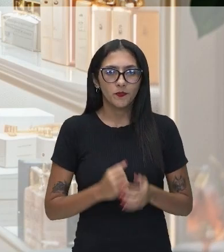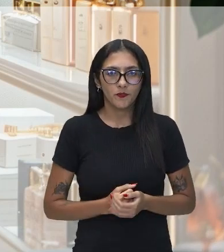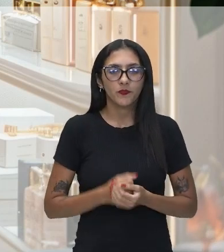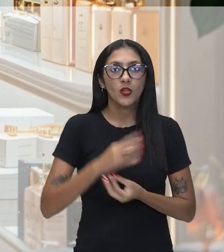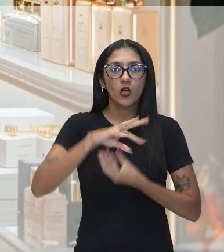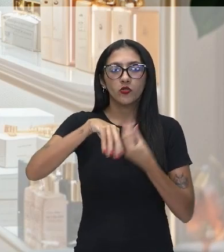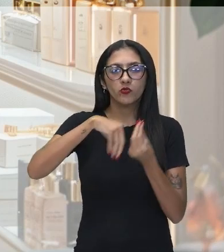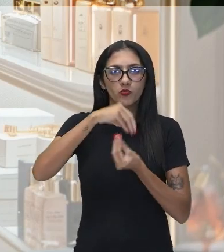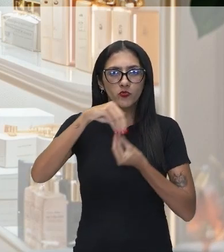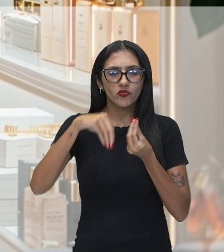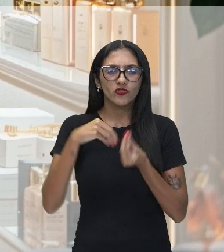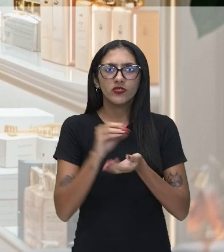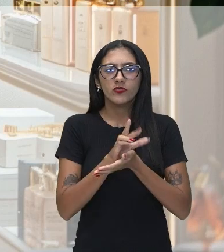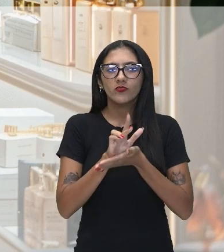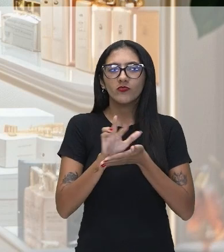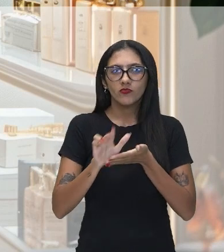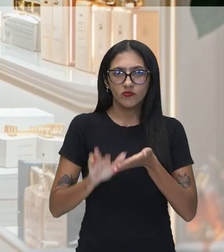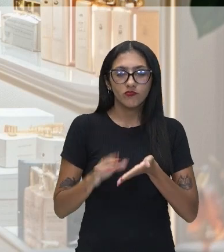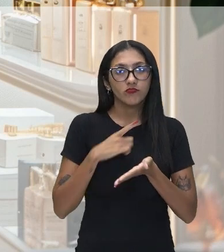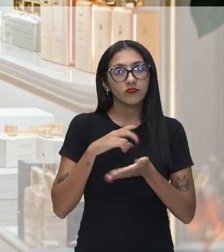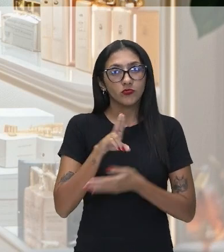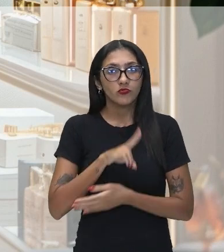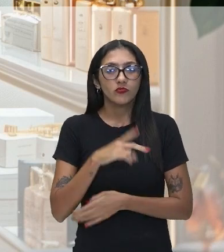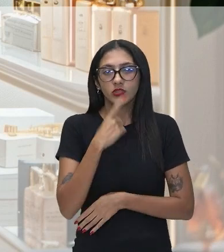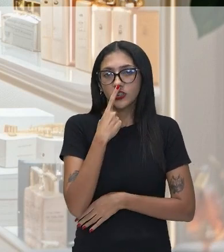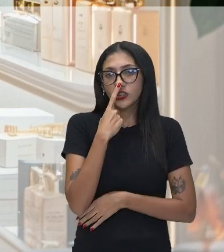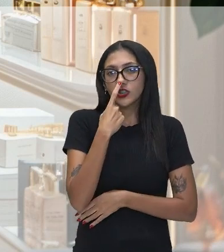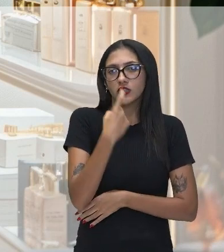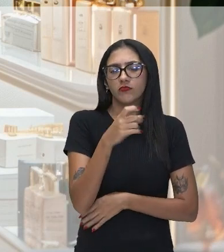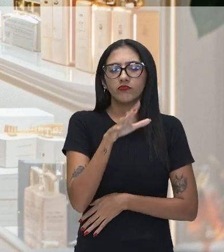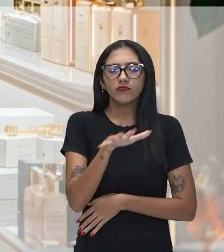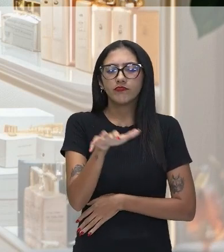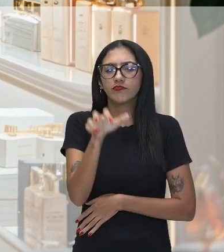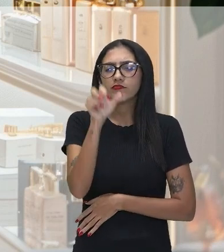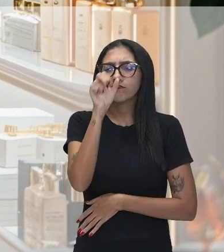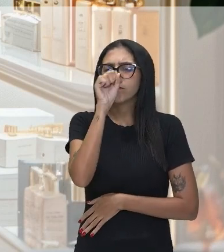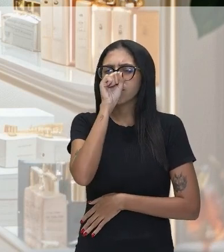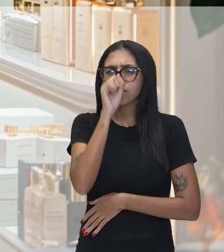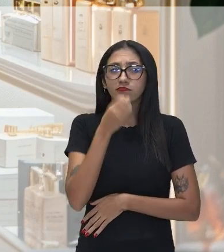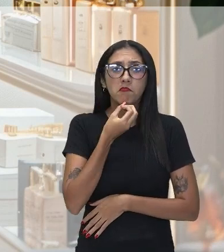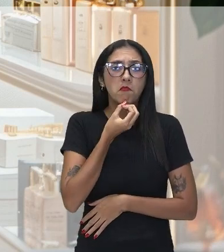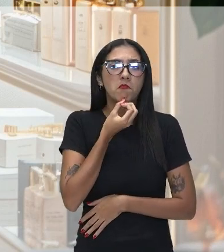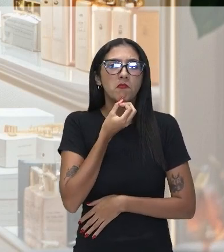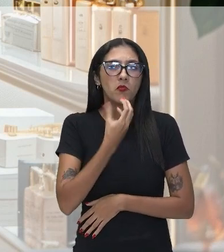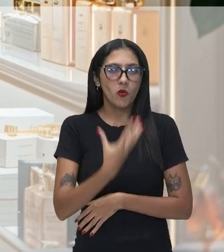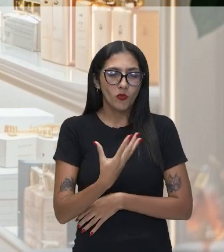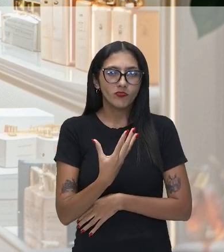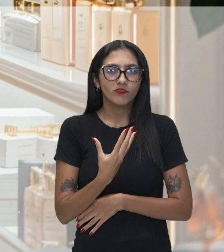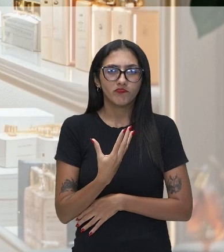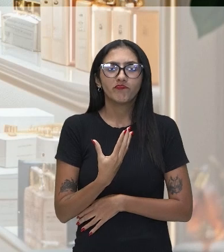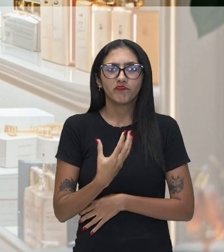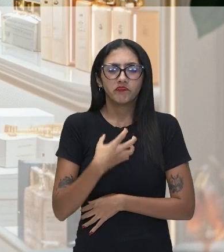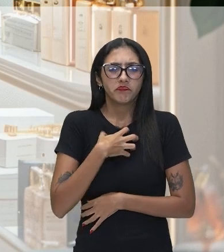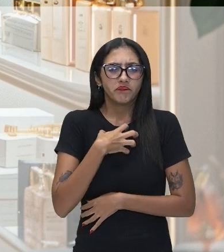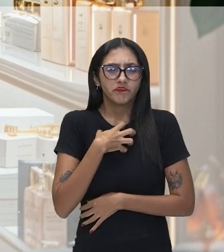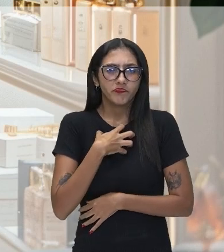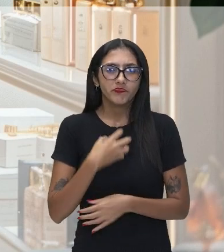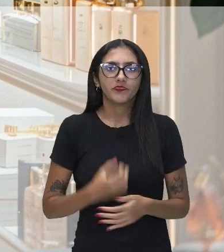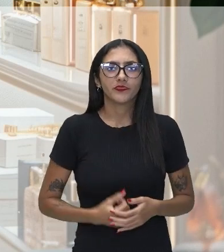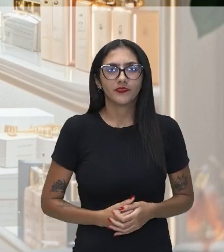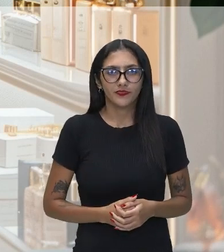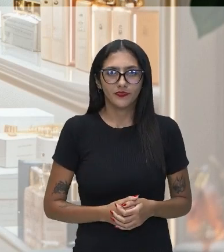contêm substâncias aromáticas com um cheiro agradável e penetrante, sendo